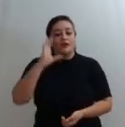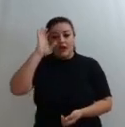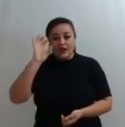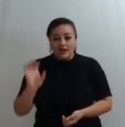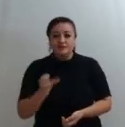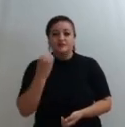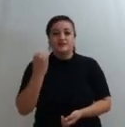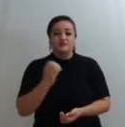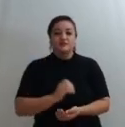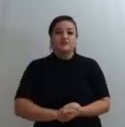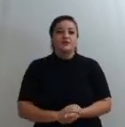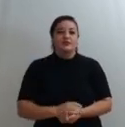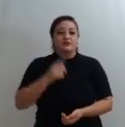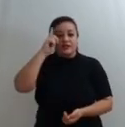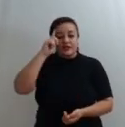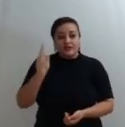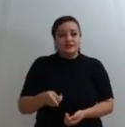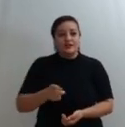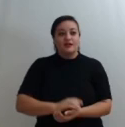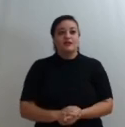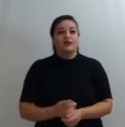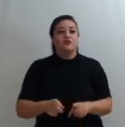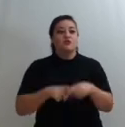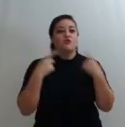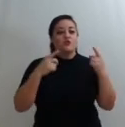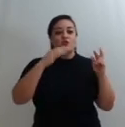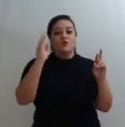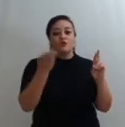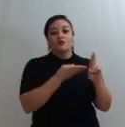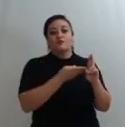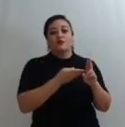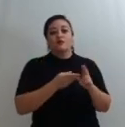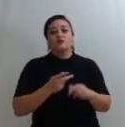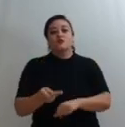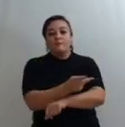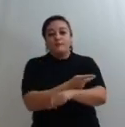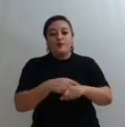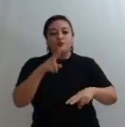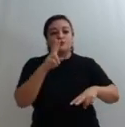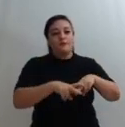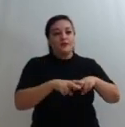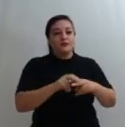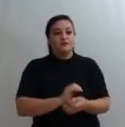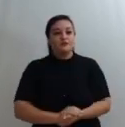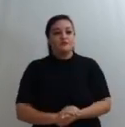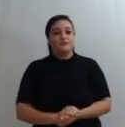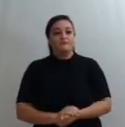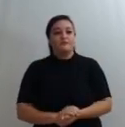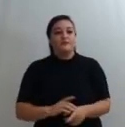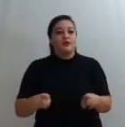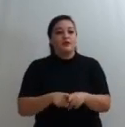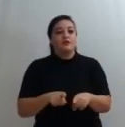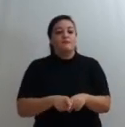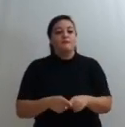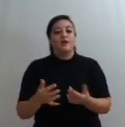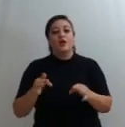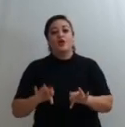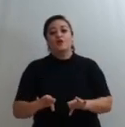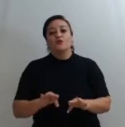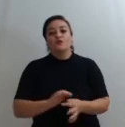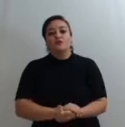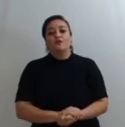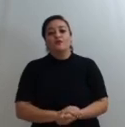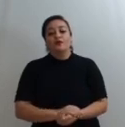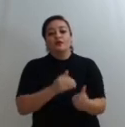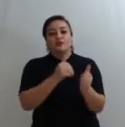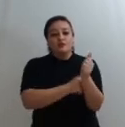que decretaram em desfavor do paciente a busca e apreensão e a quebra de sigilo de dados dos aparelhos